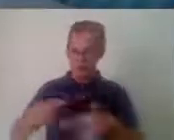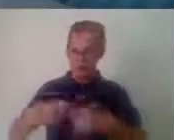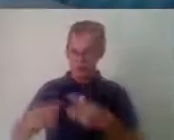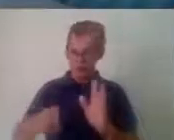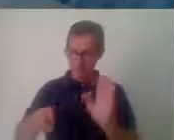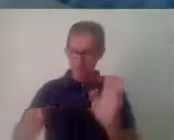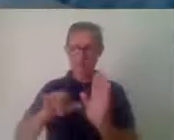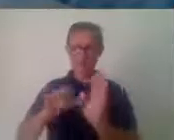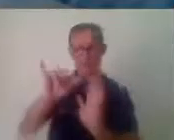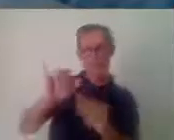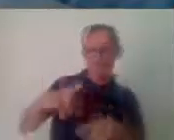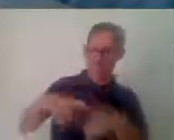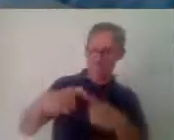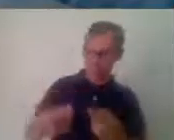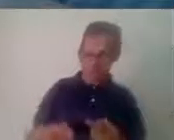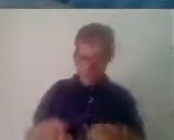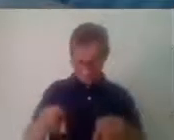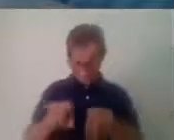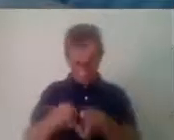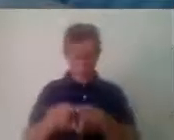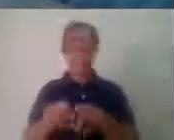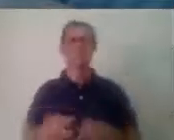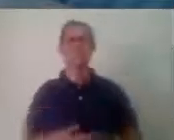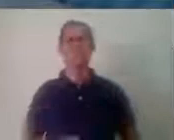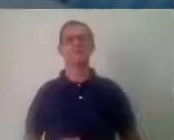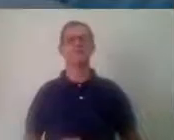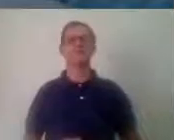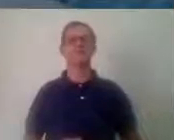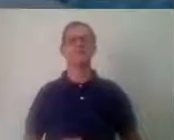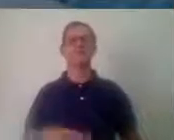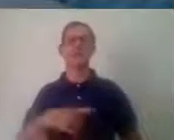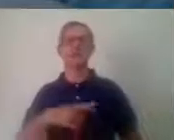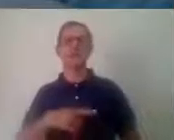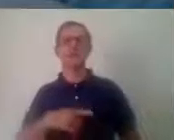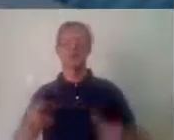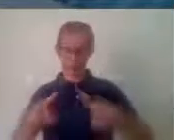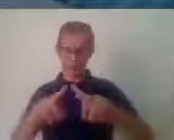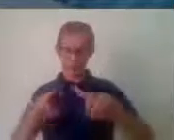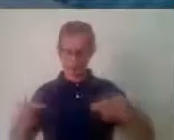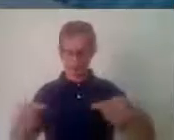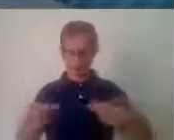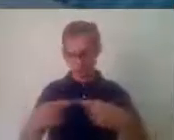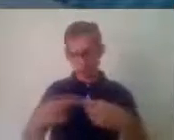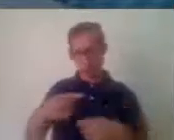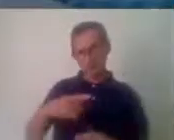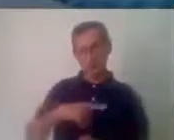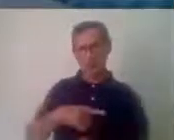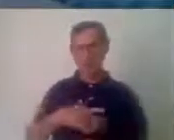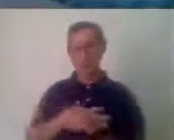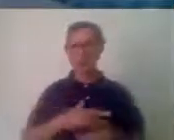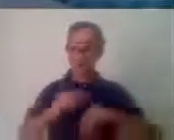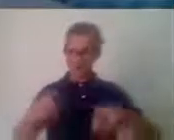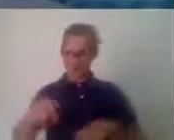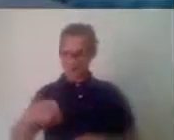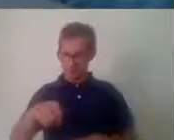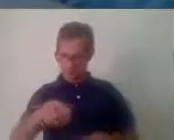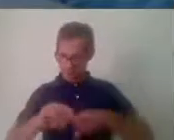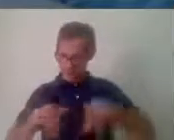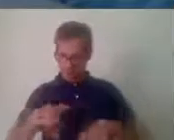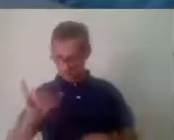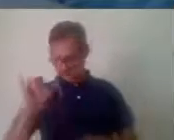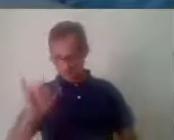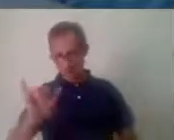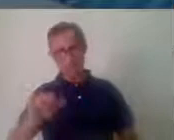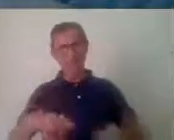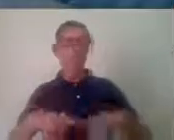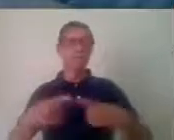XY, ele é justamente dado por um retângulo, onde eu tenho as minhas variações de x e as minhas variações de